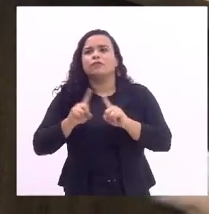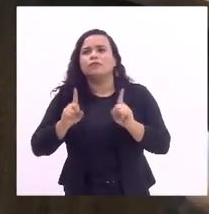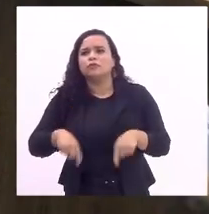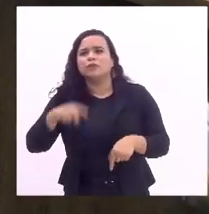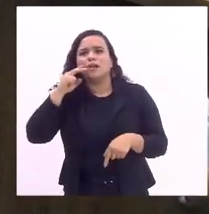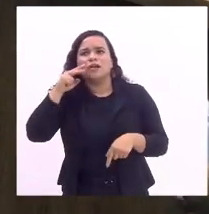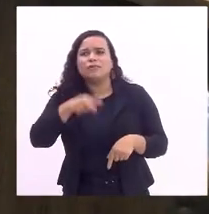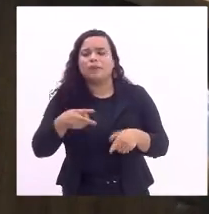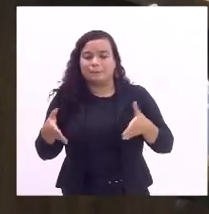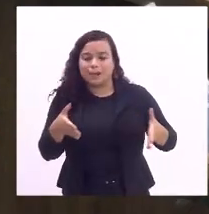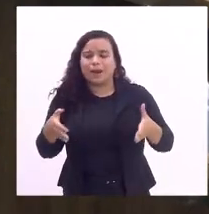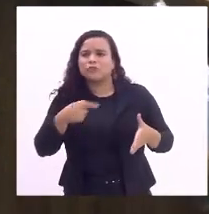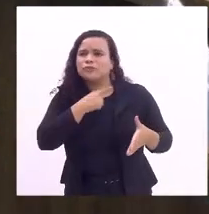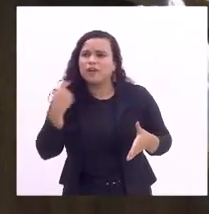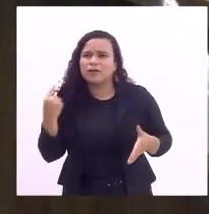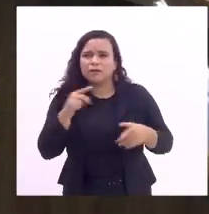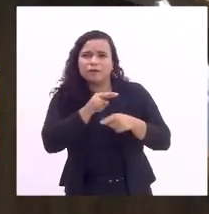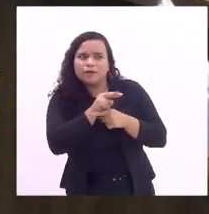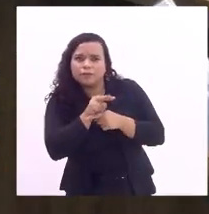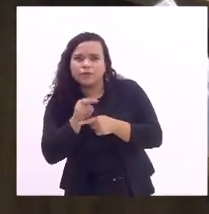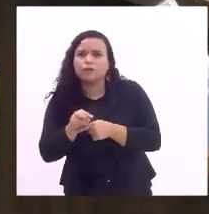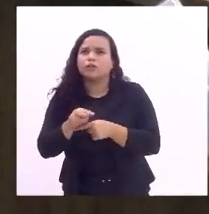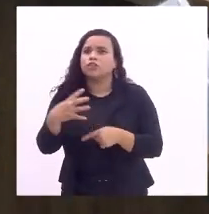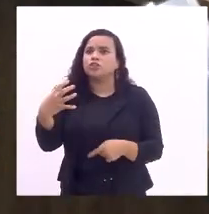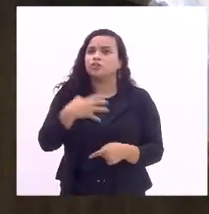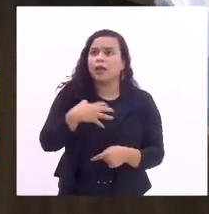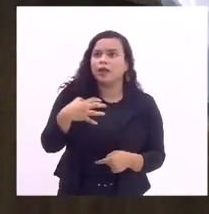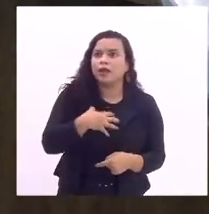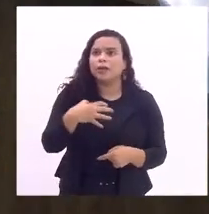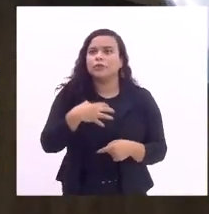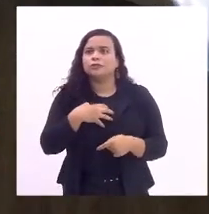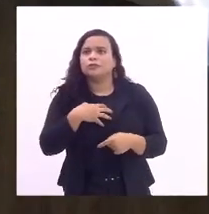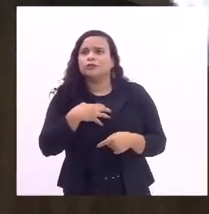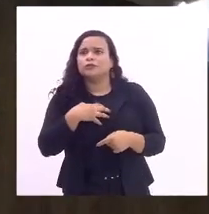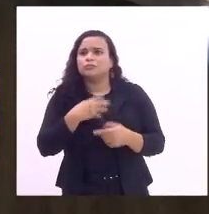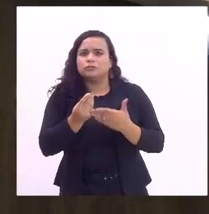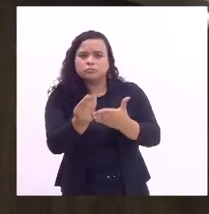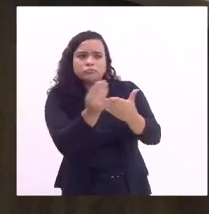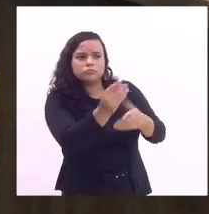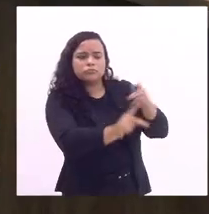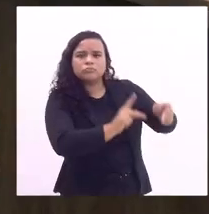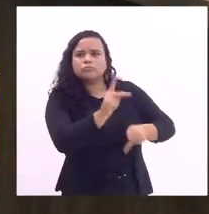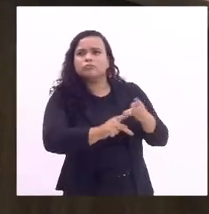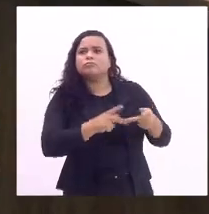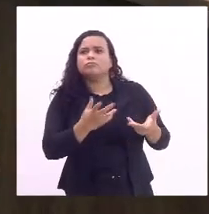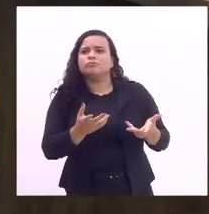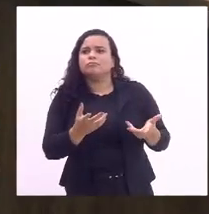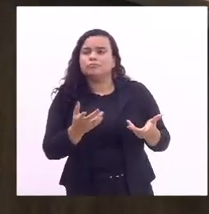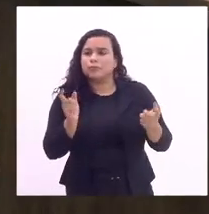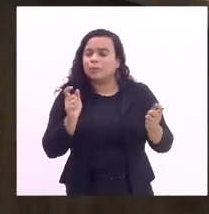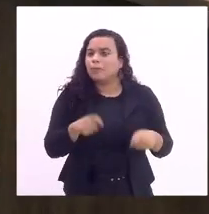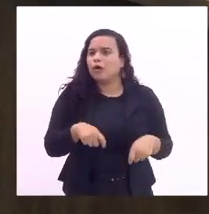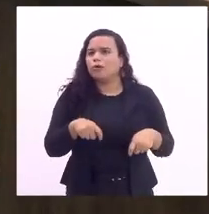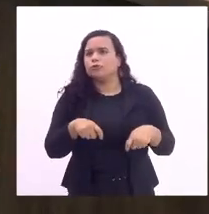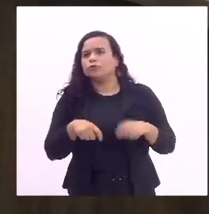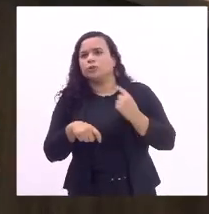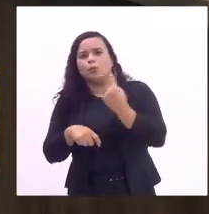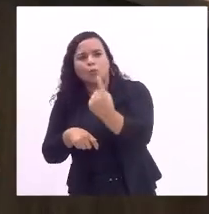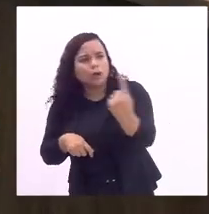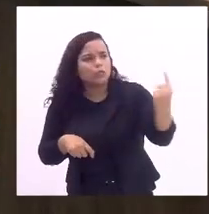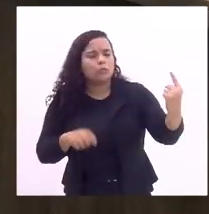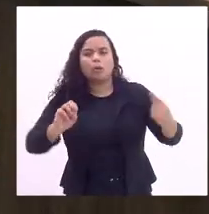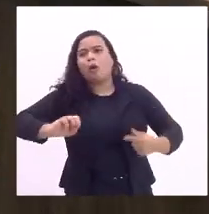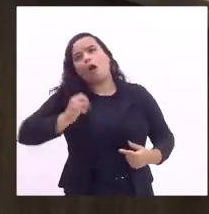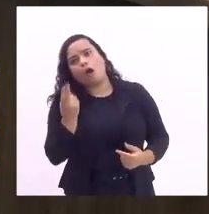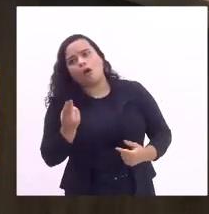de validade, vão ter que ver a forma de chegar à população, seja através de um a um,